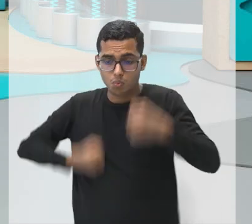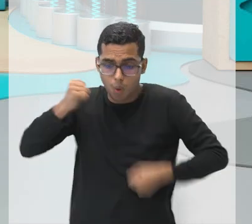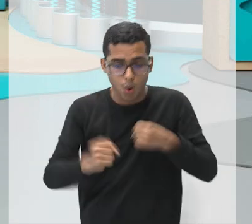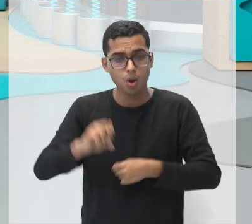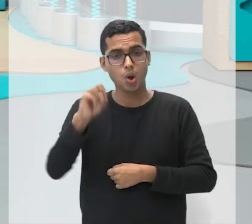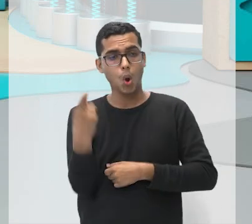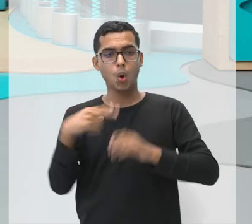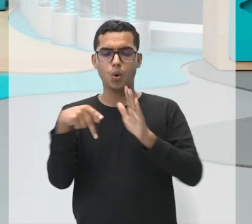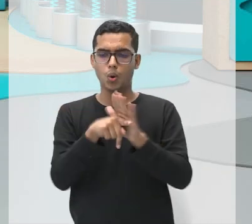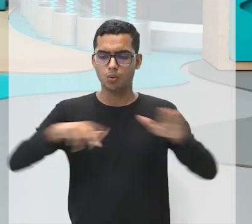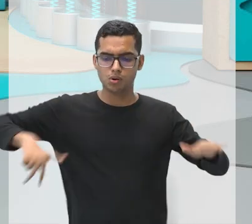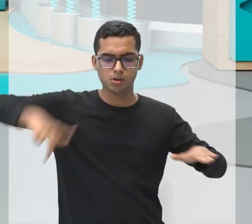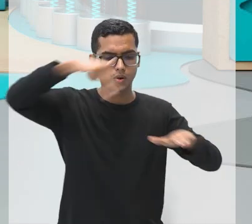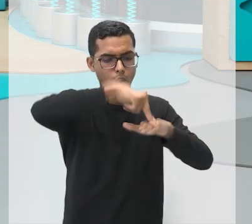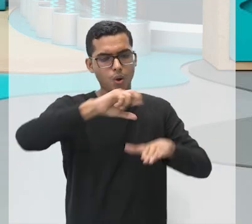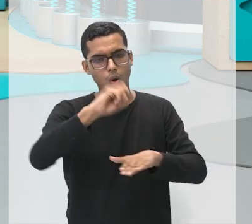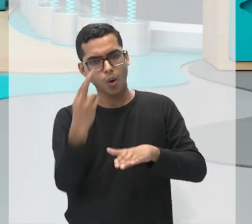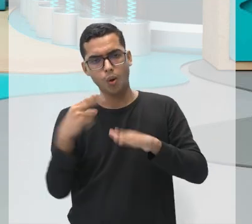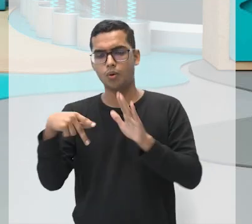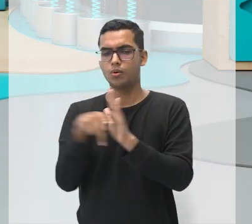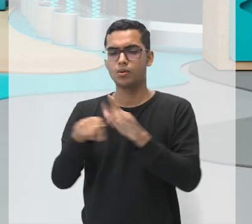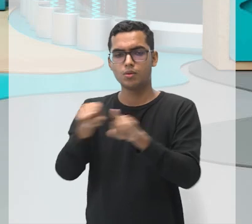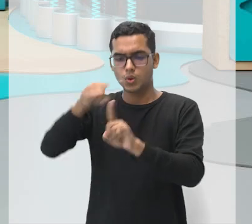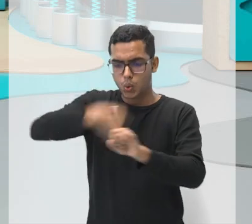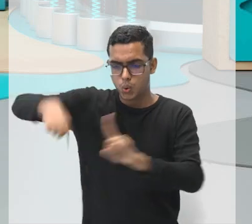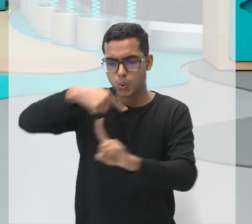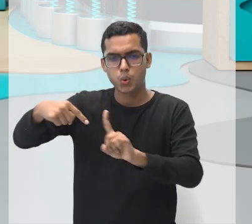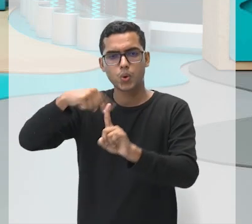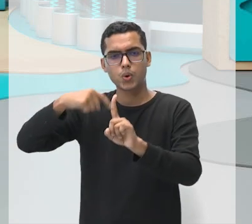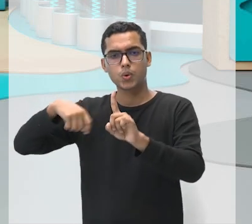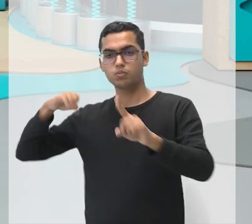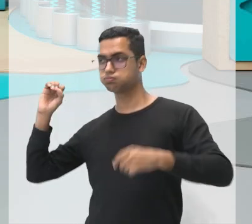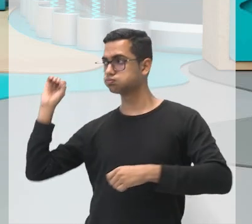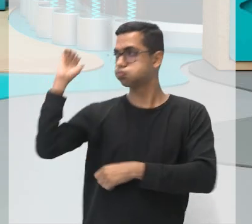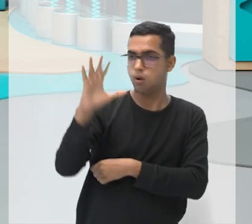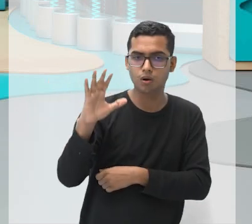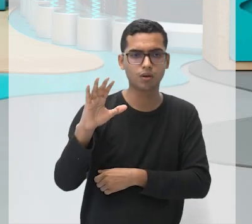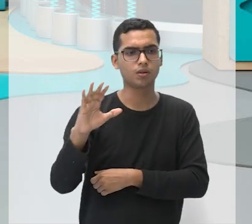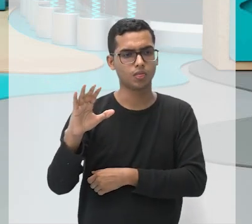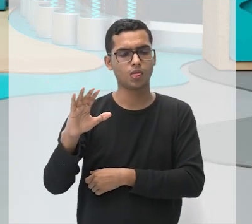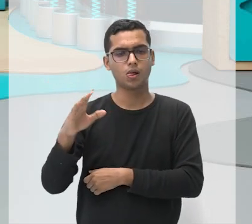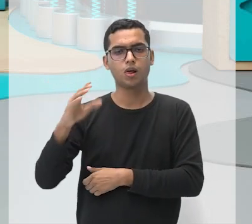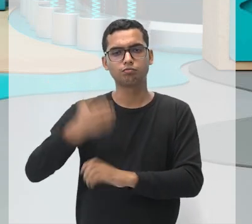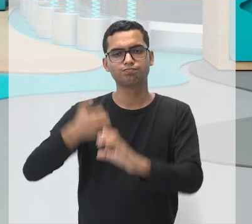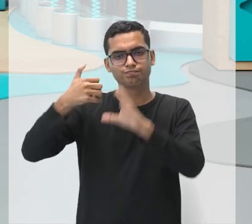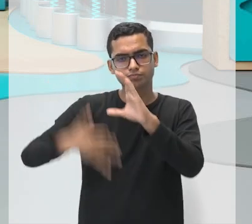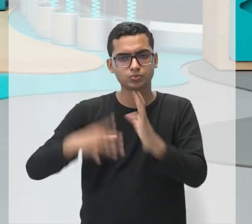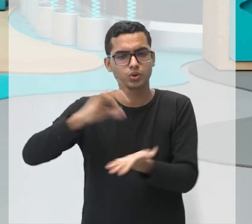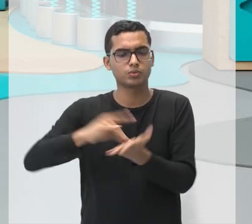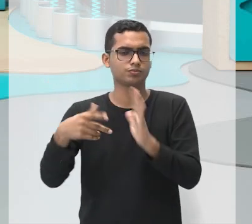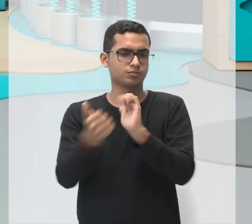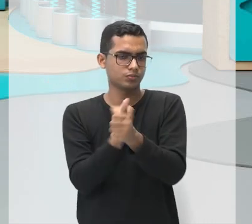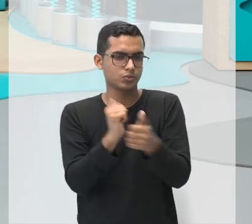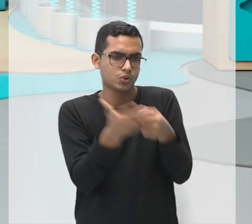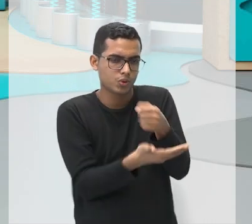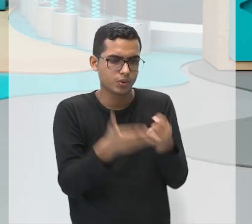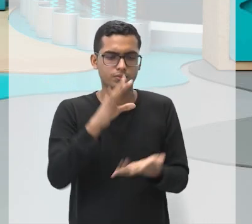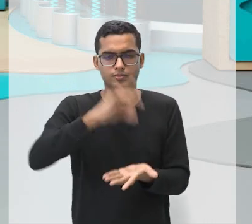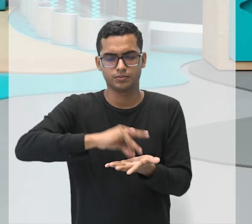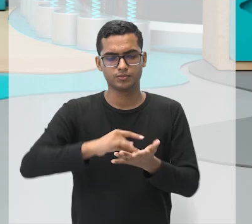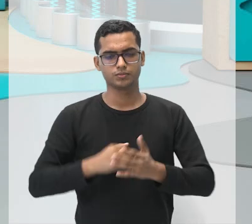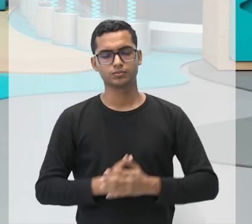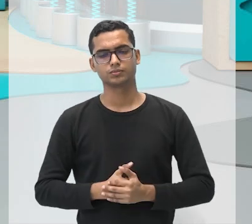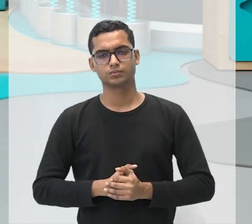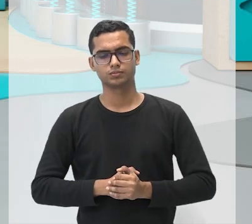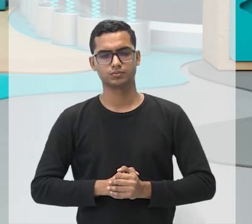o arremessar, eles são aperfeiçoados por meio do atletismo. Isso dá para ele essa característica de esporte base.